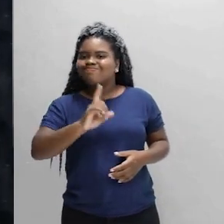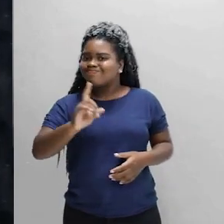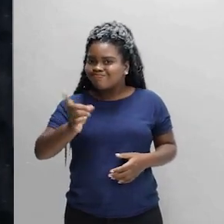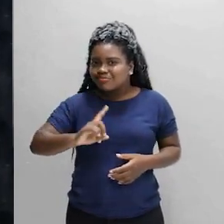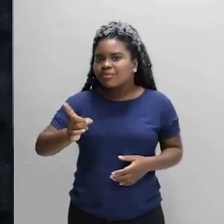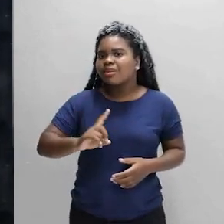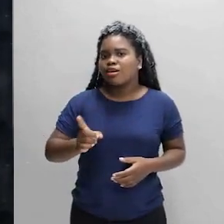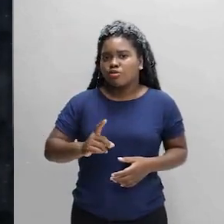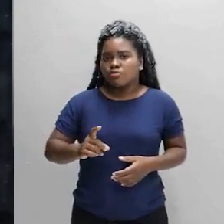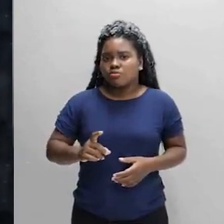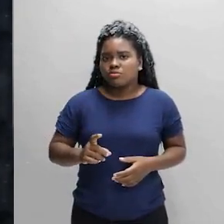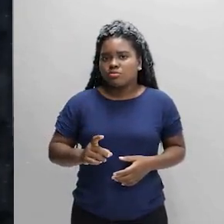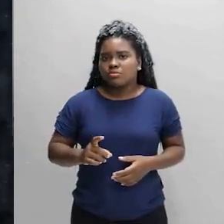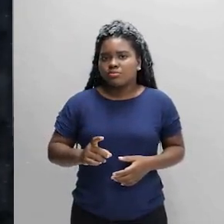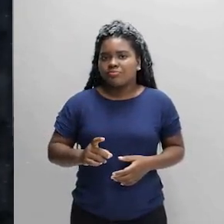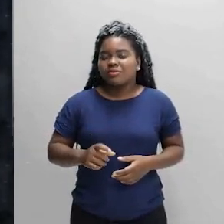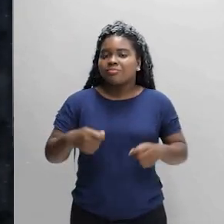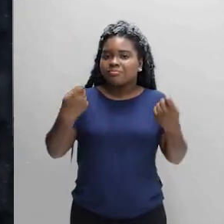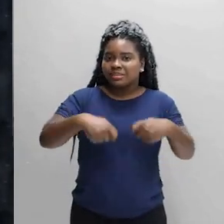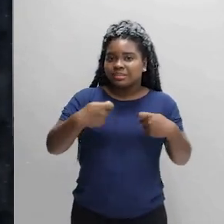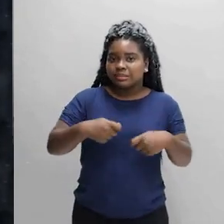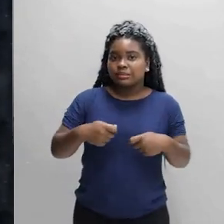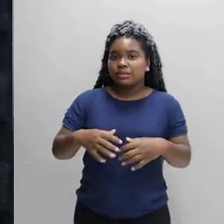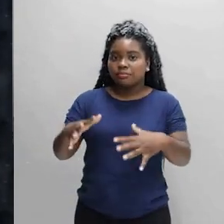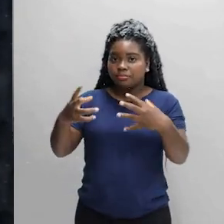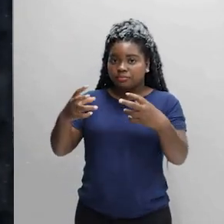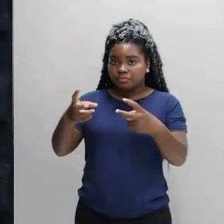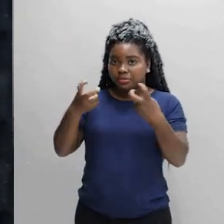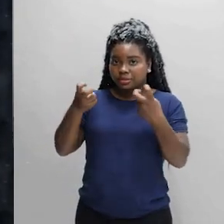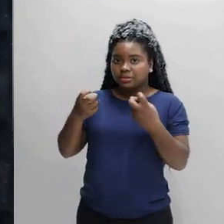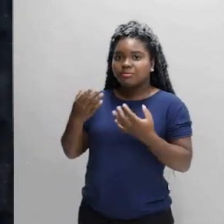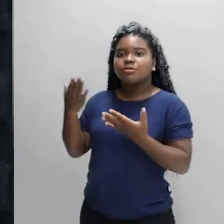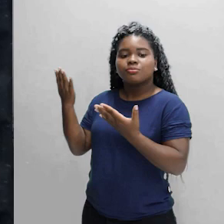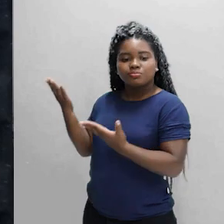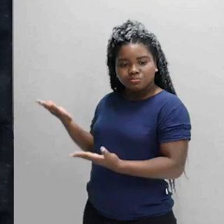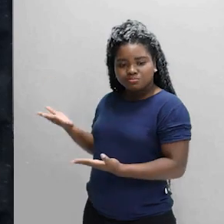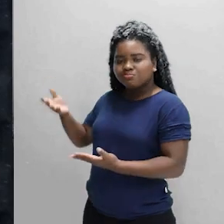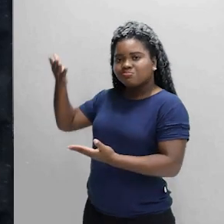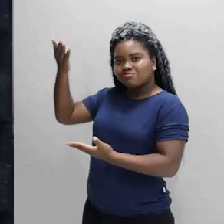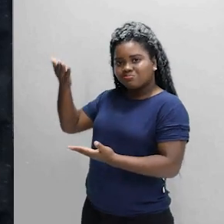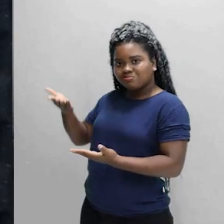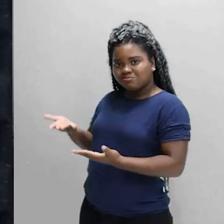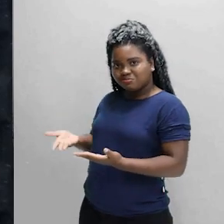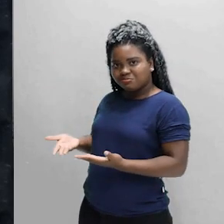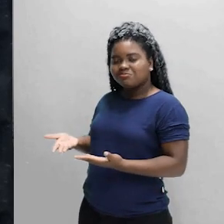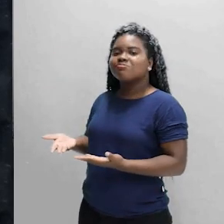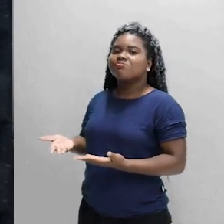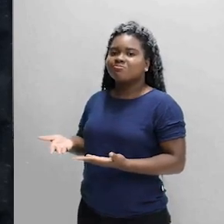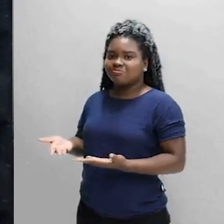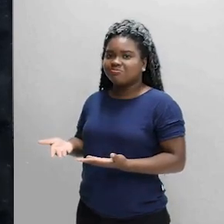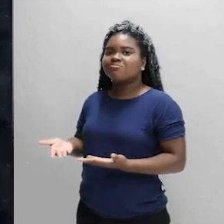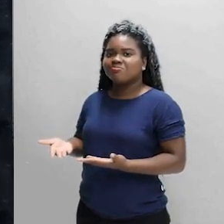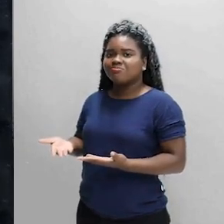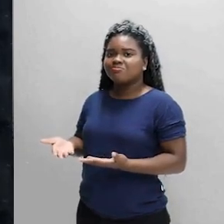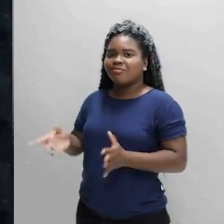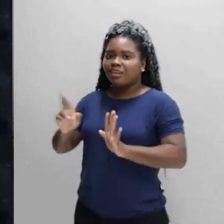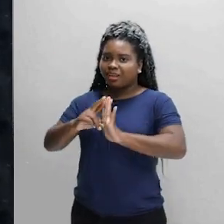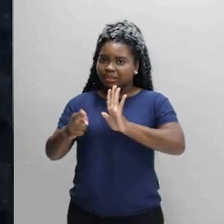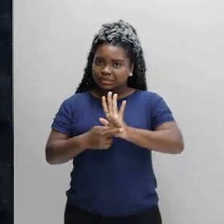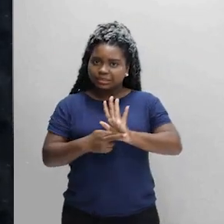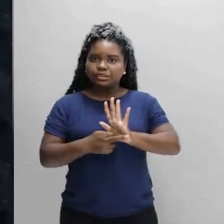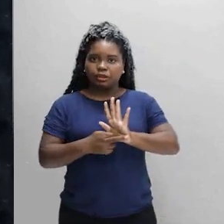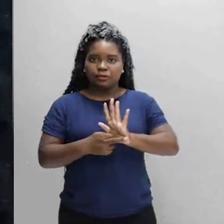defenda, na prática é necessário observar a existência desses requisitos para você dizer que